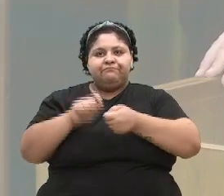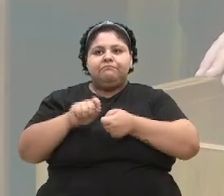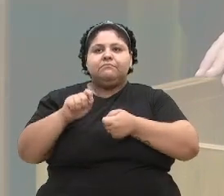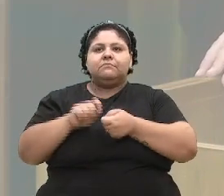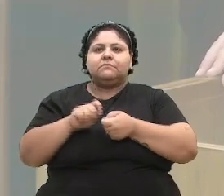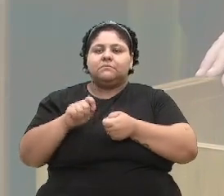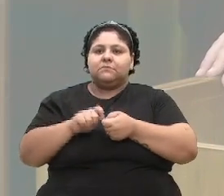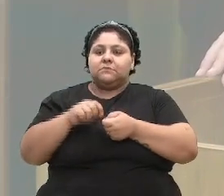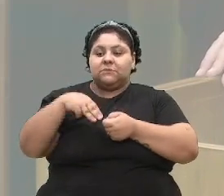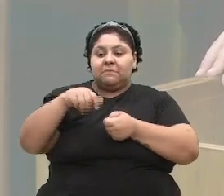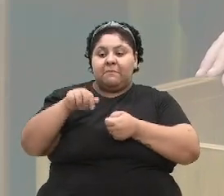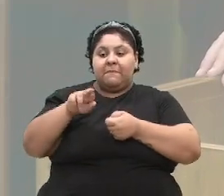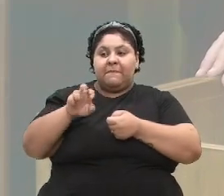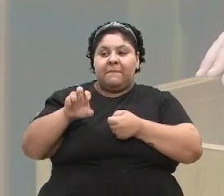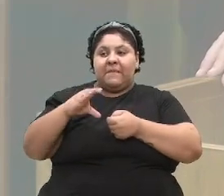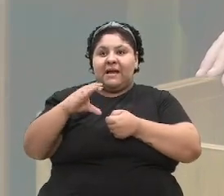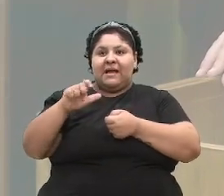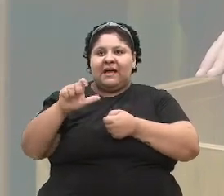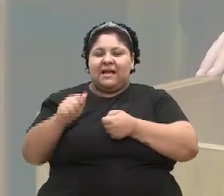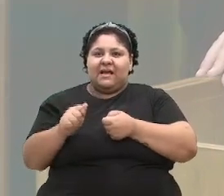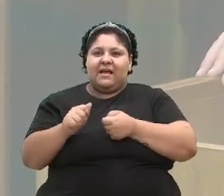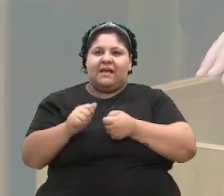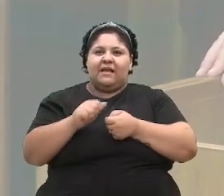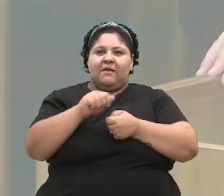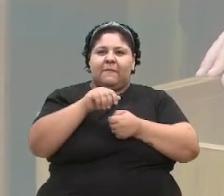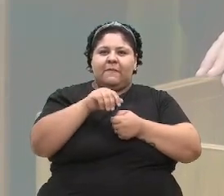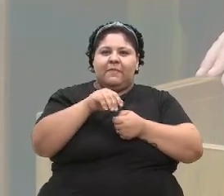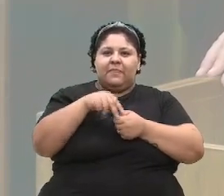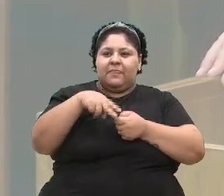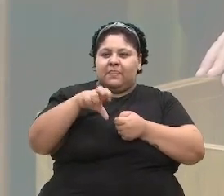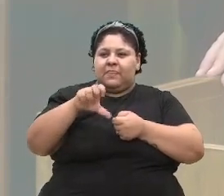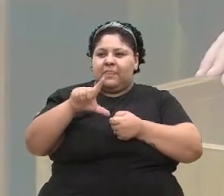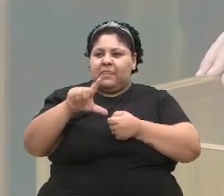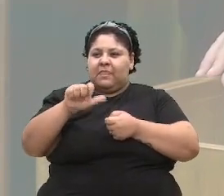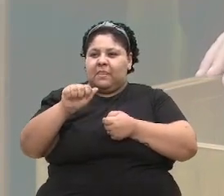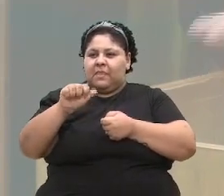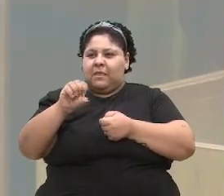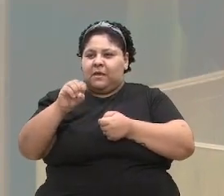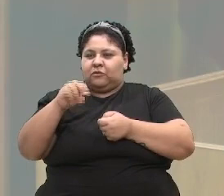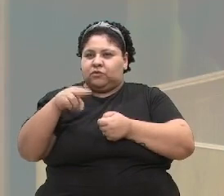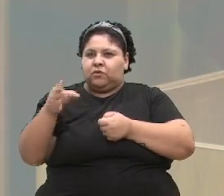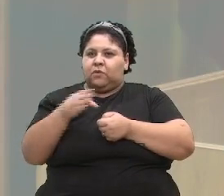a Marreca, viaduto Nelson Bazei,